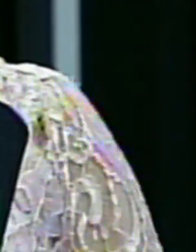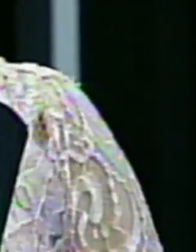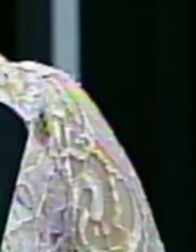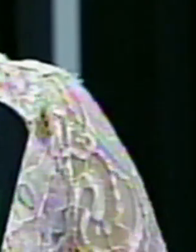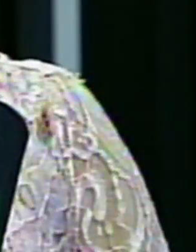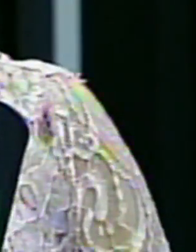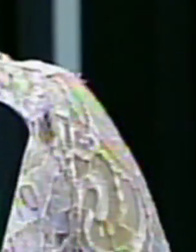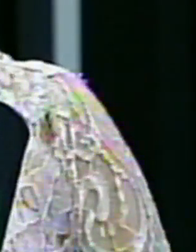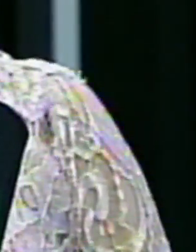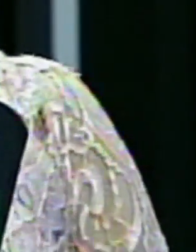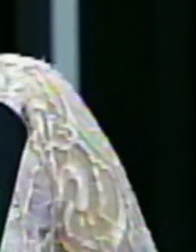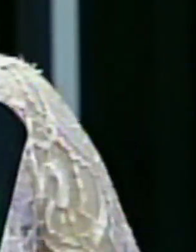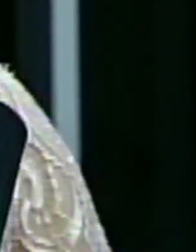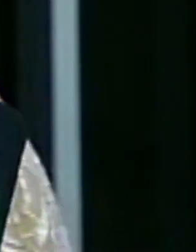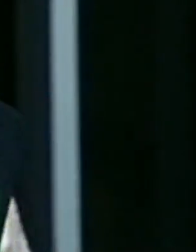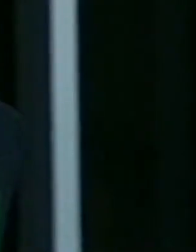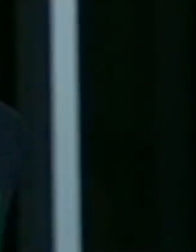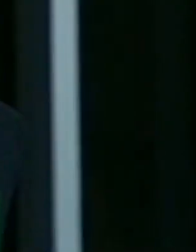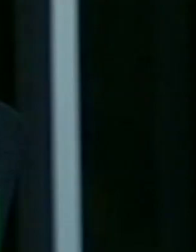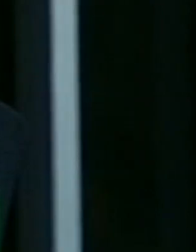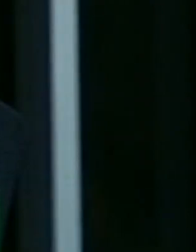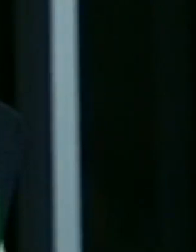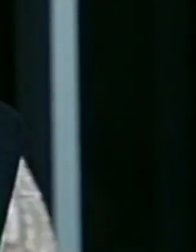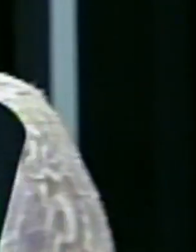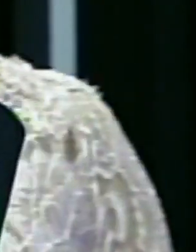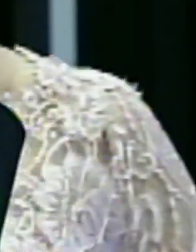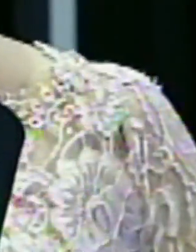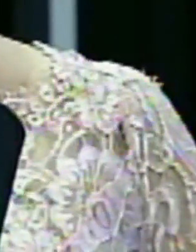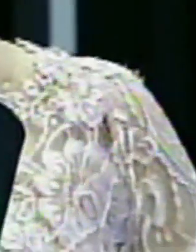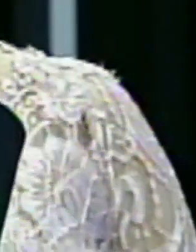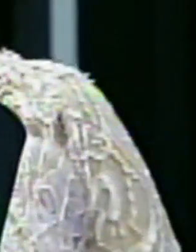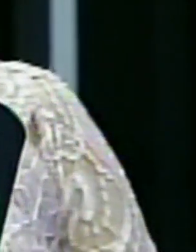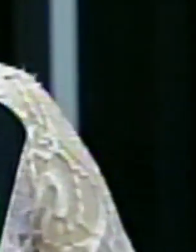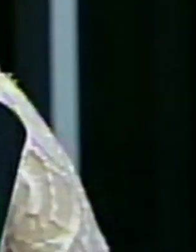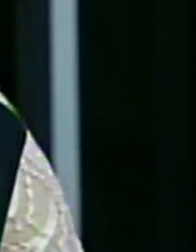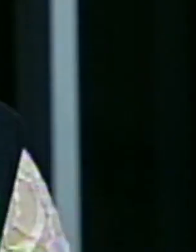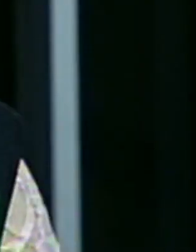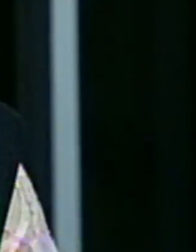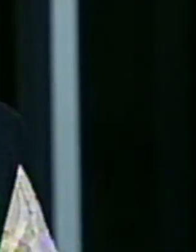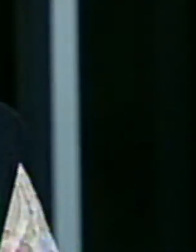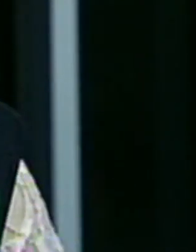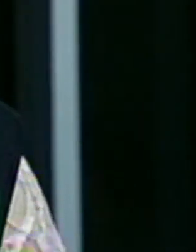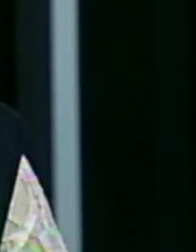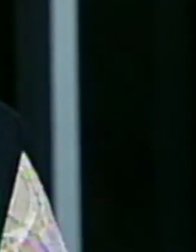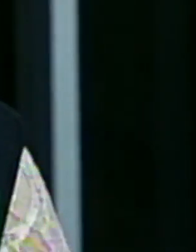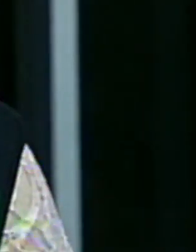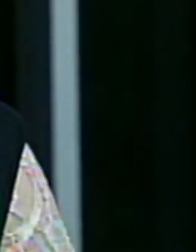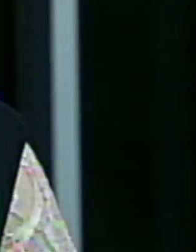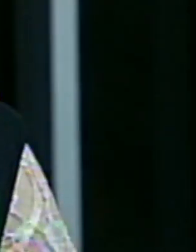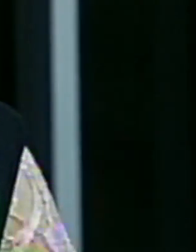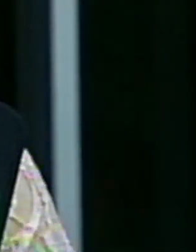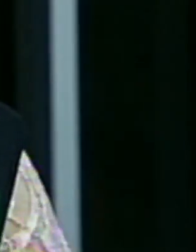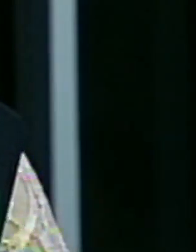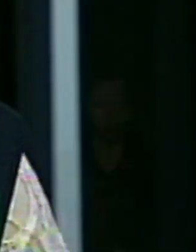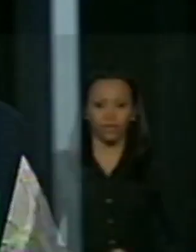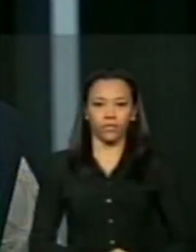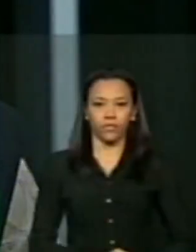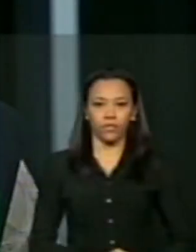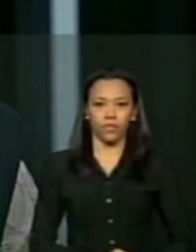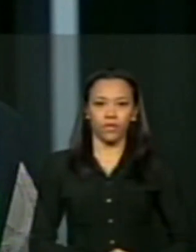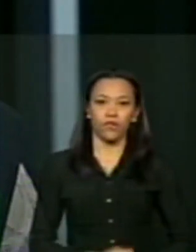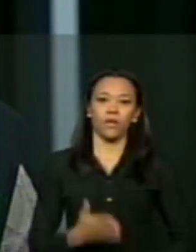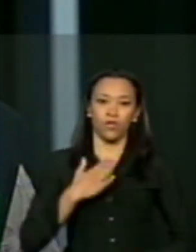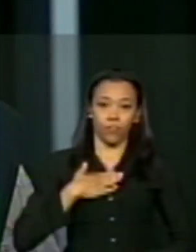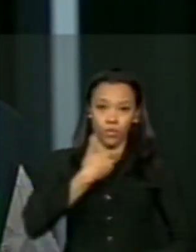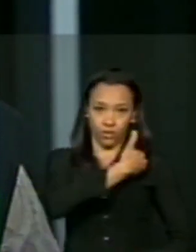extirpada o Brasil sabe que jamais compactue com qualquer ilícito ou mau feito meu governo foi o que